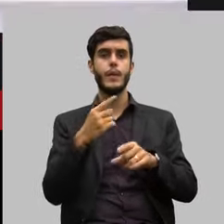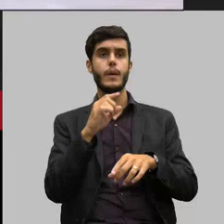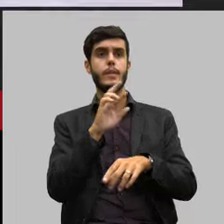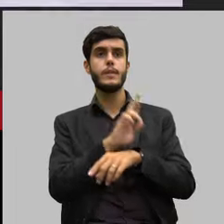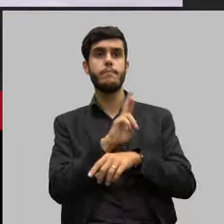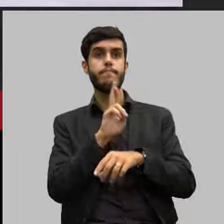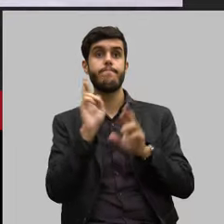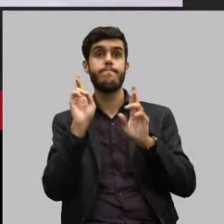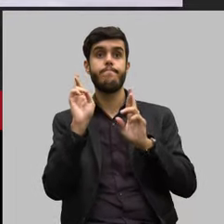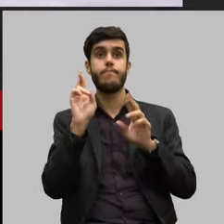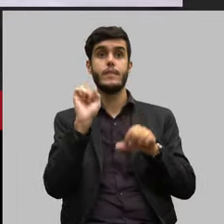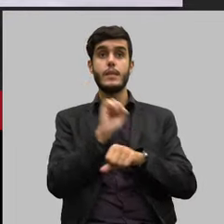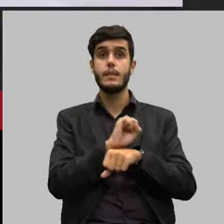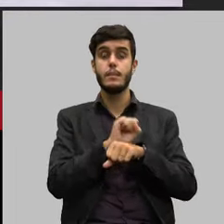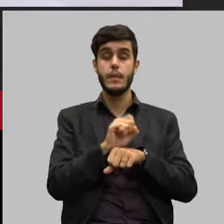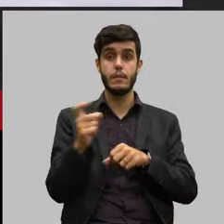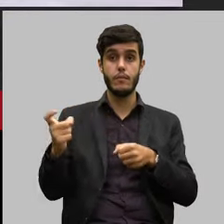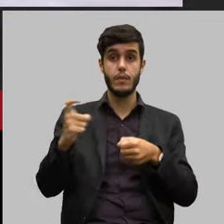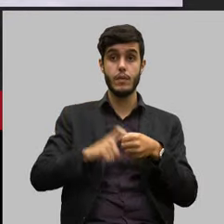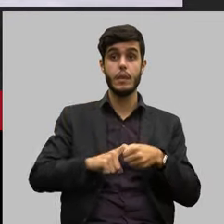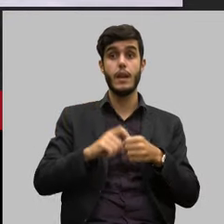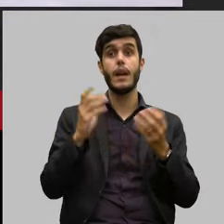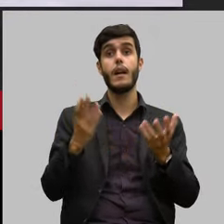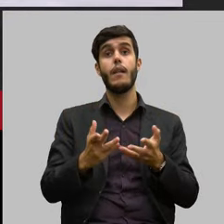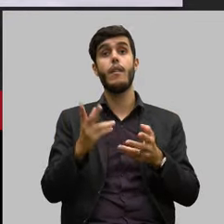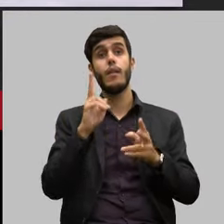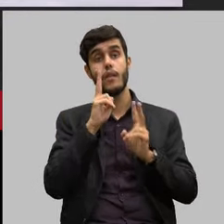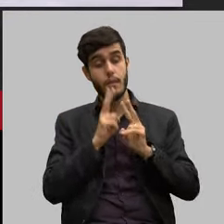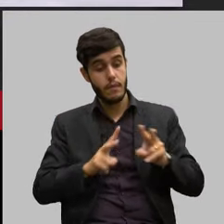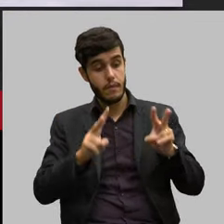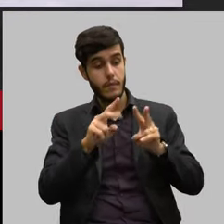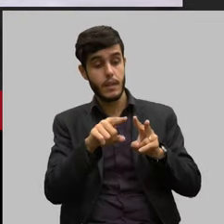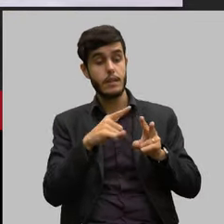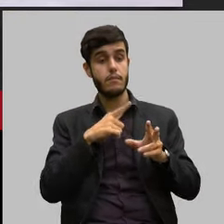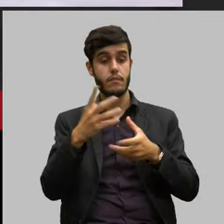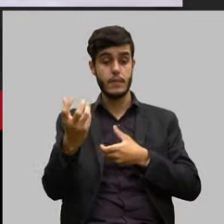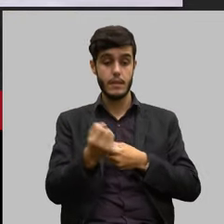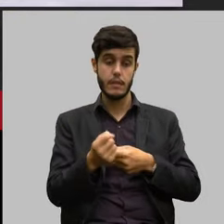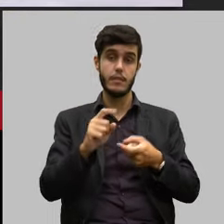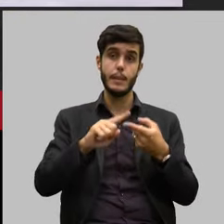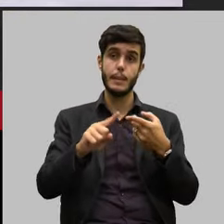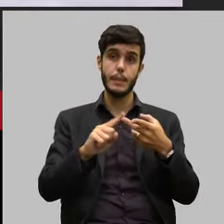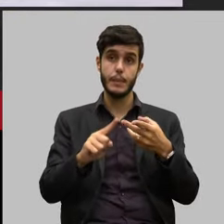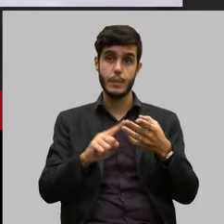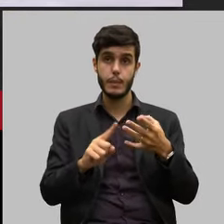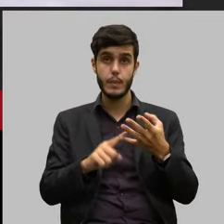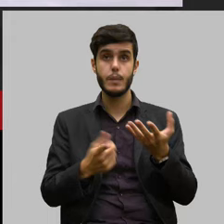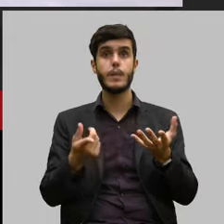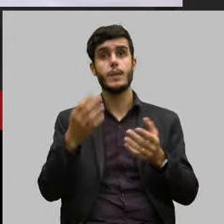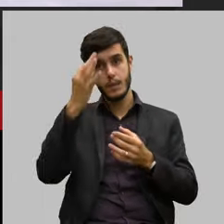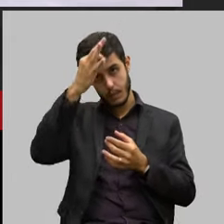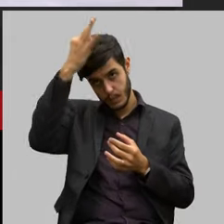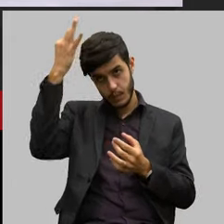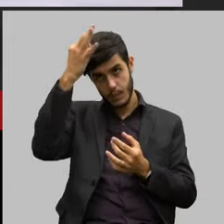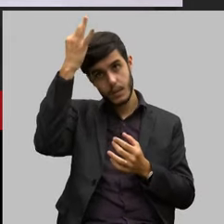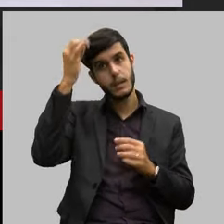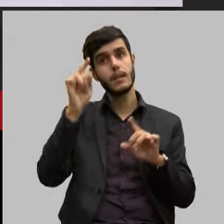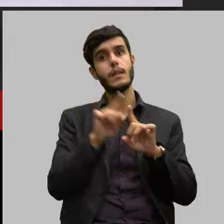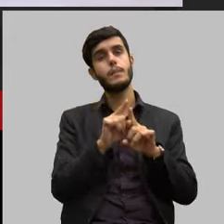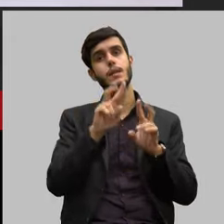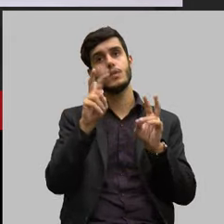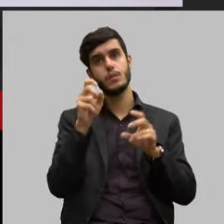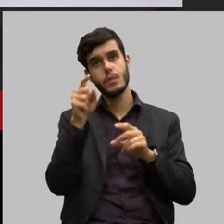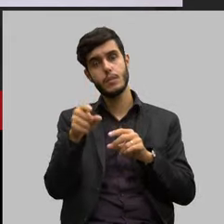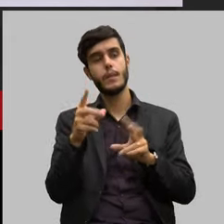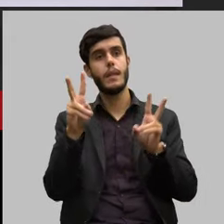deles de se eles vão né Eh atender a demanda que o estado de Minas Gerais o estado do Espírito Santo e a união demandam em relação ao assunto a